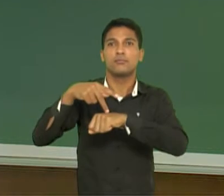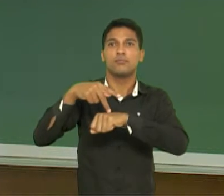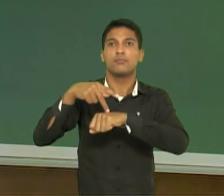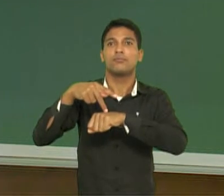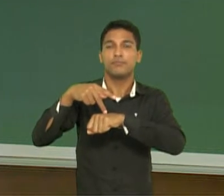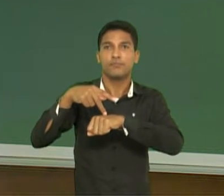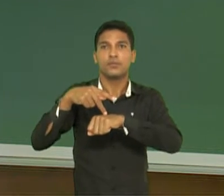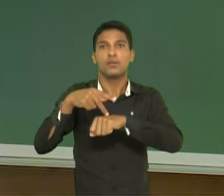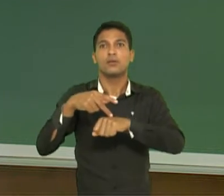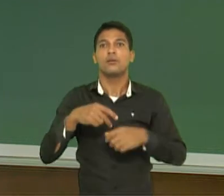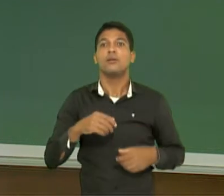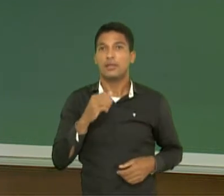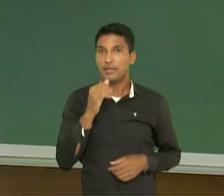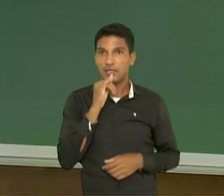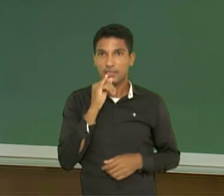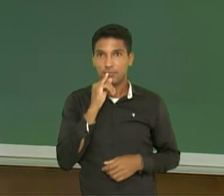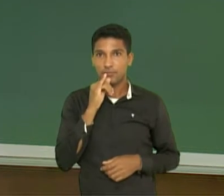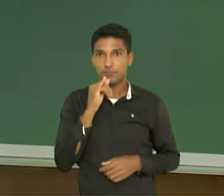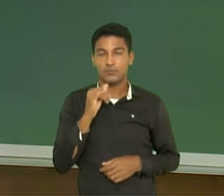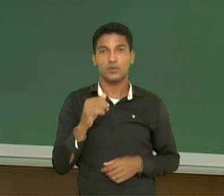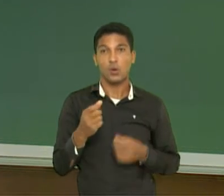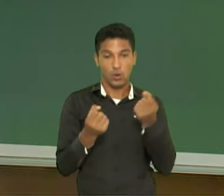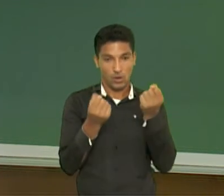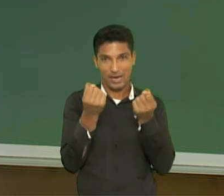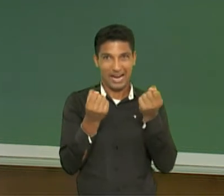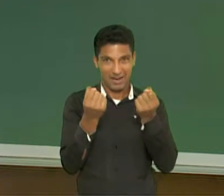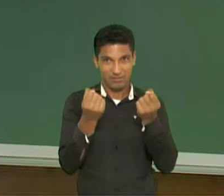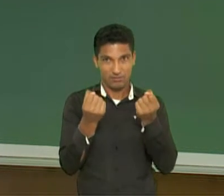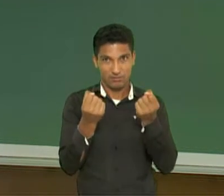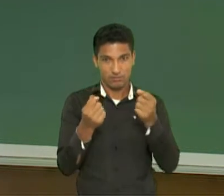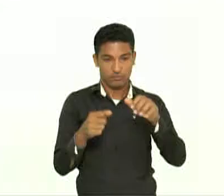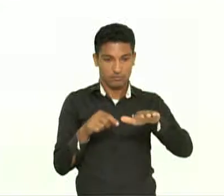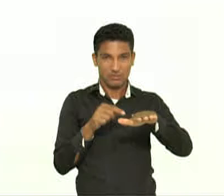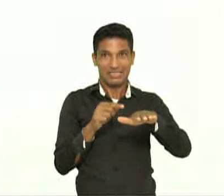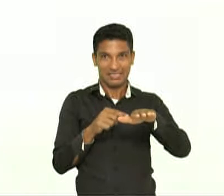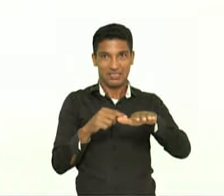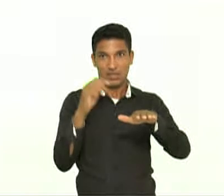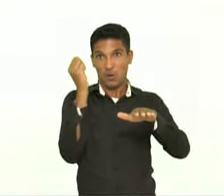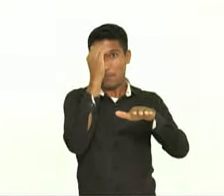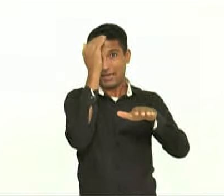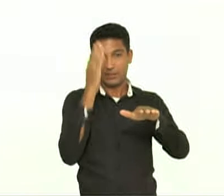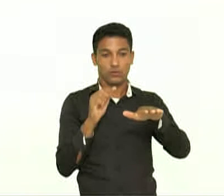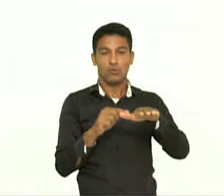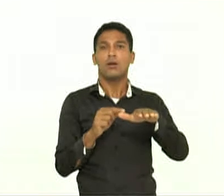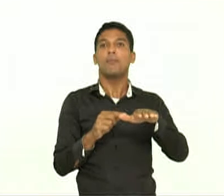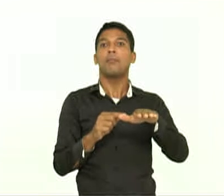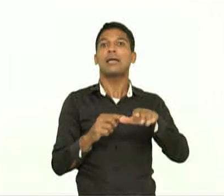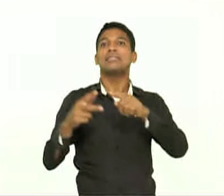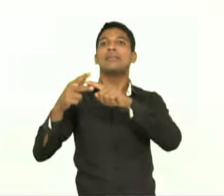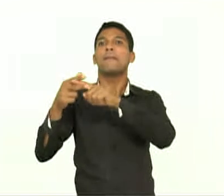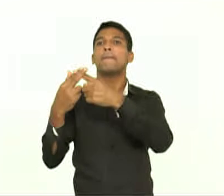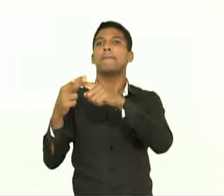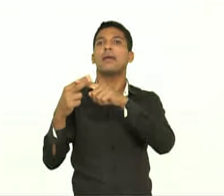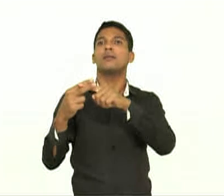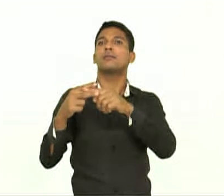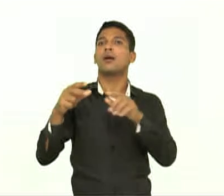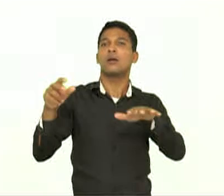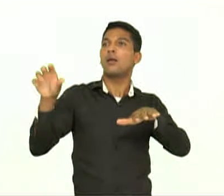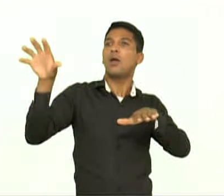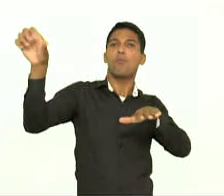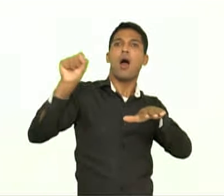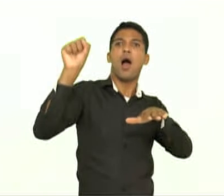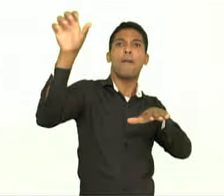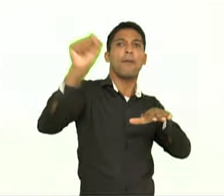lucro. Exemplo, um automóvel que é montado no Brasil, mas as suas peças vêm de vários outros países. Se você olhar o motor